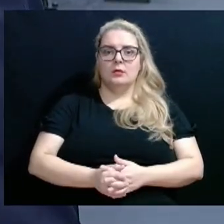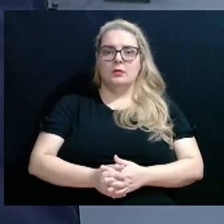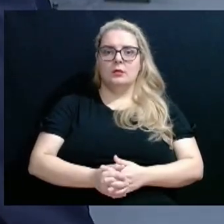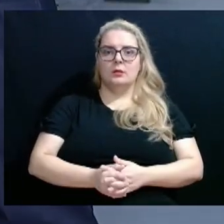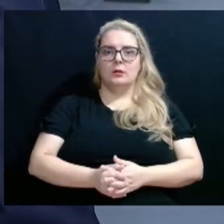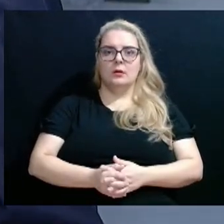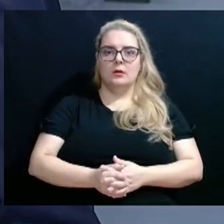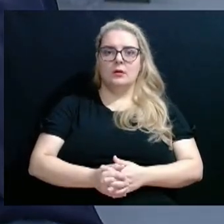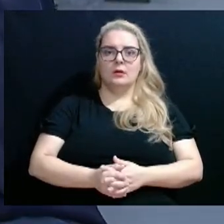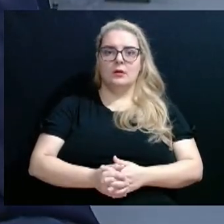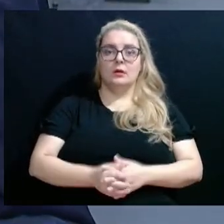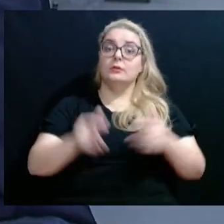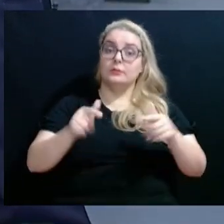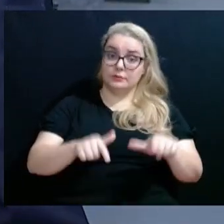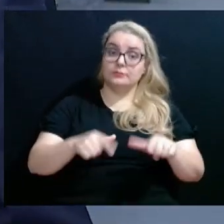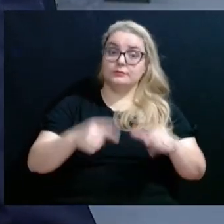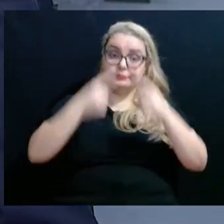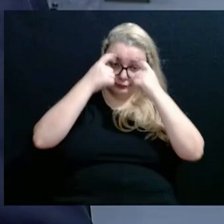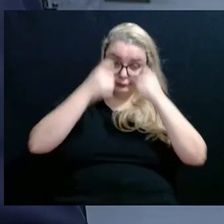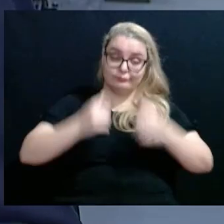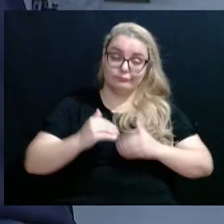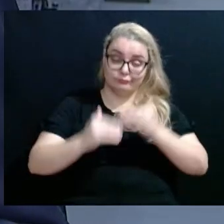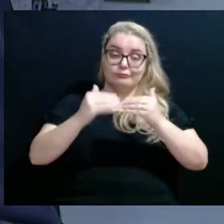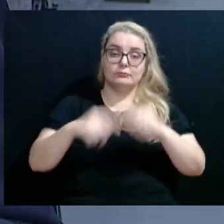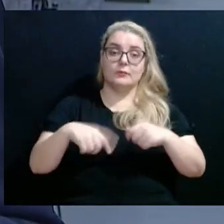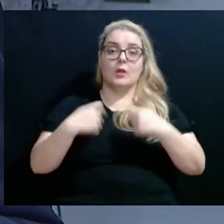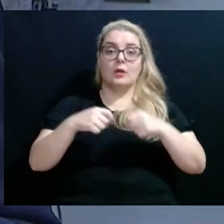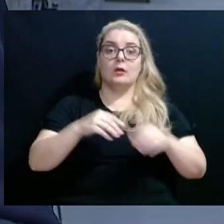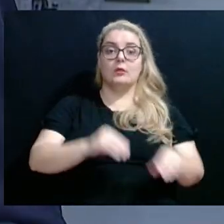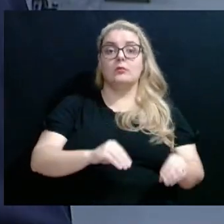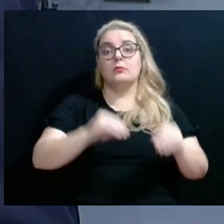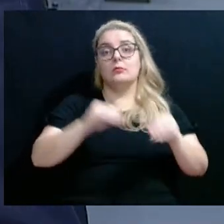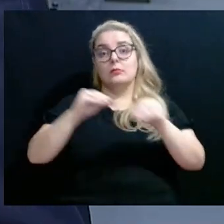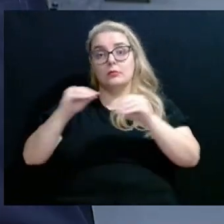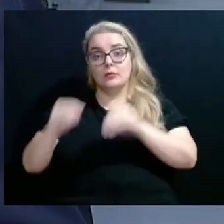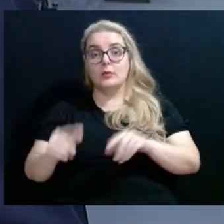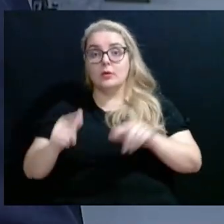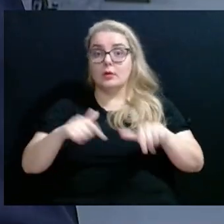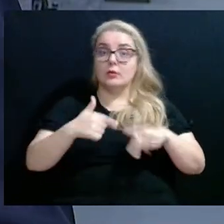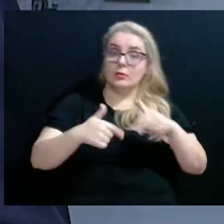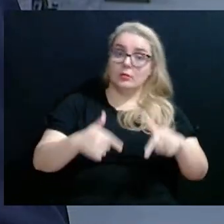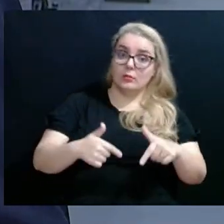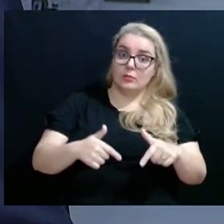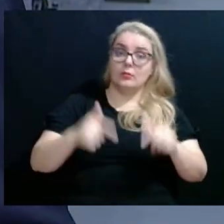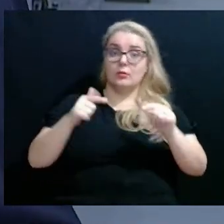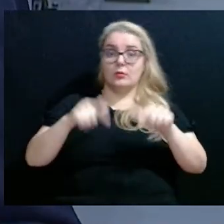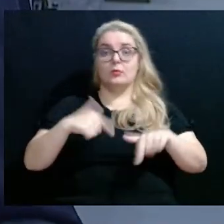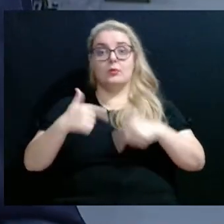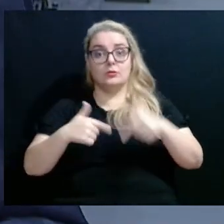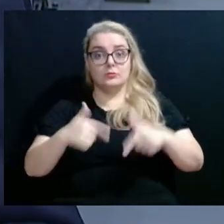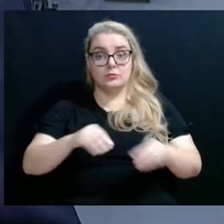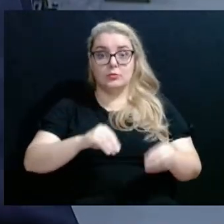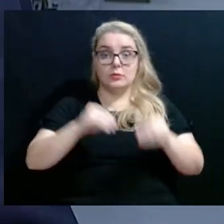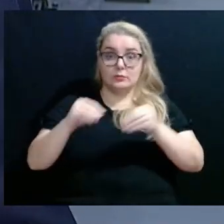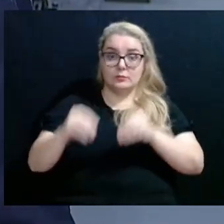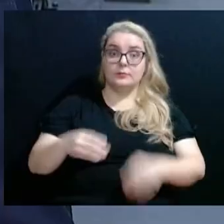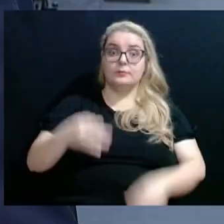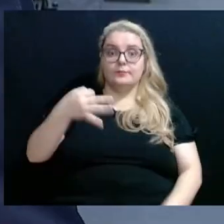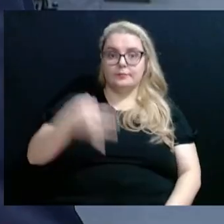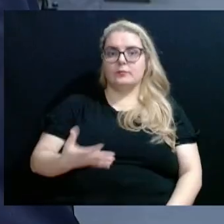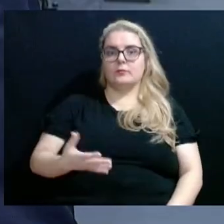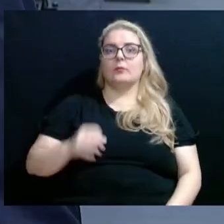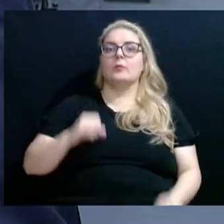fértil para o ambiente da violência. Então muitas vezes é preciso mudar o ambiente do trabalho, o local de trabalho, exatamente para proteger